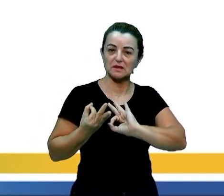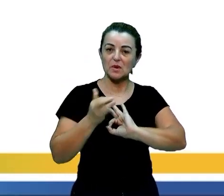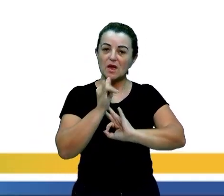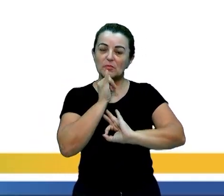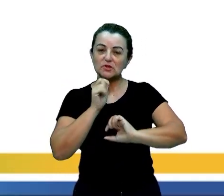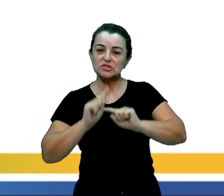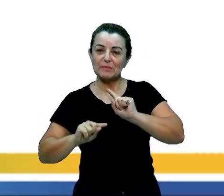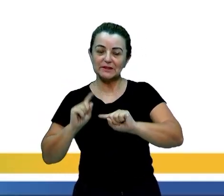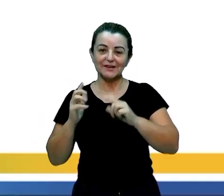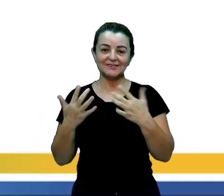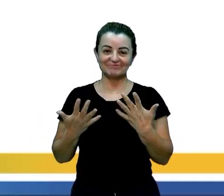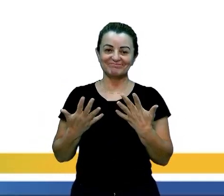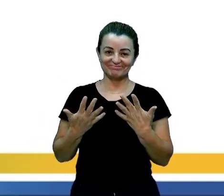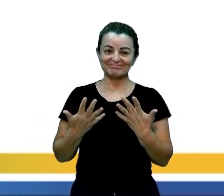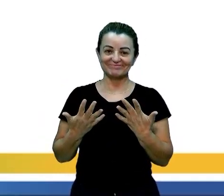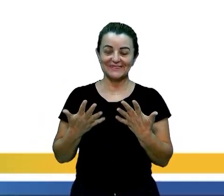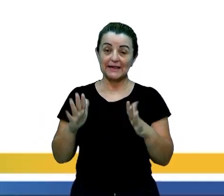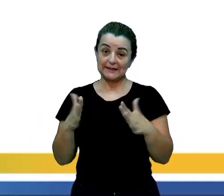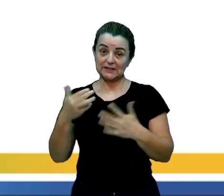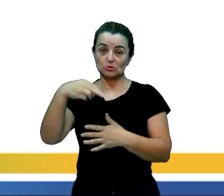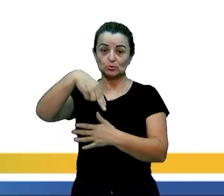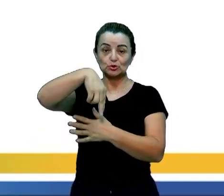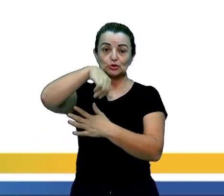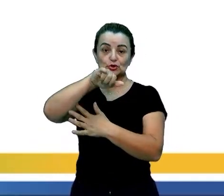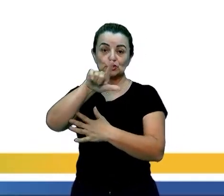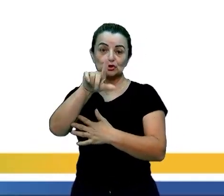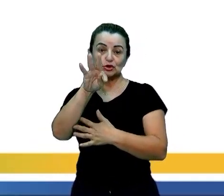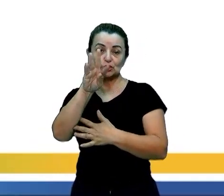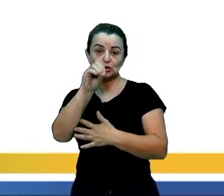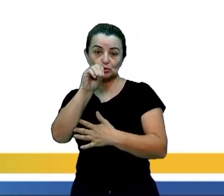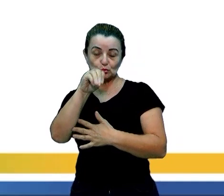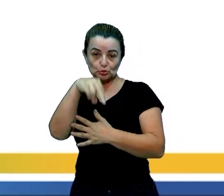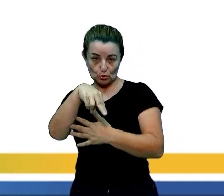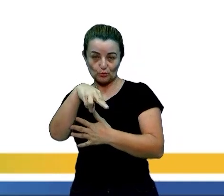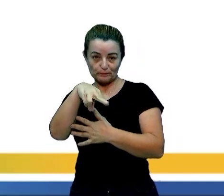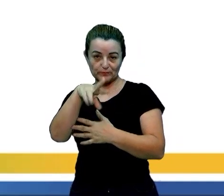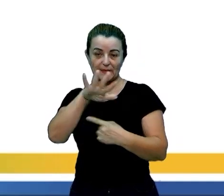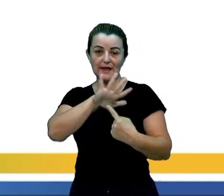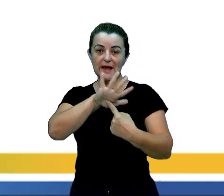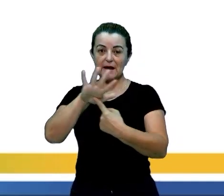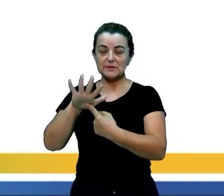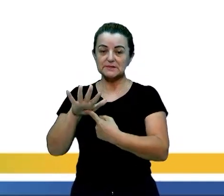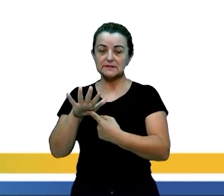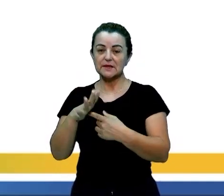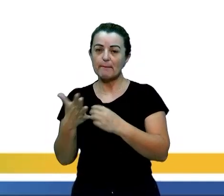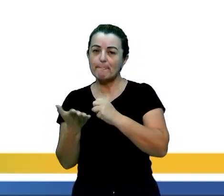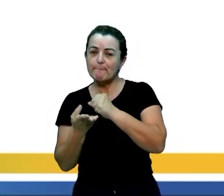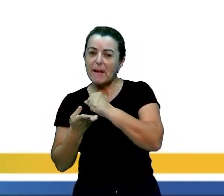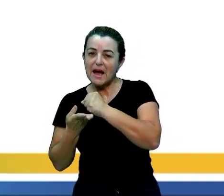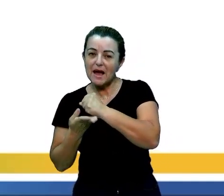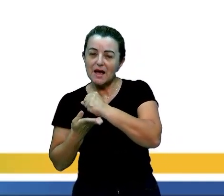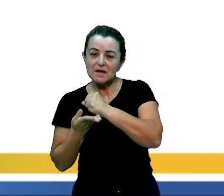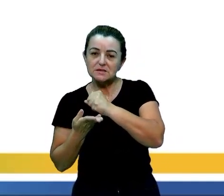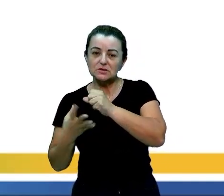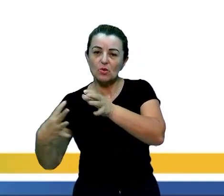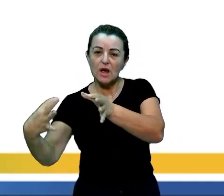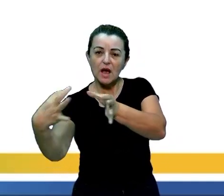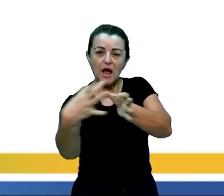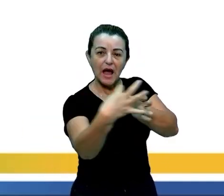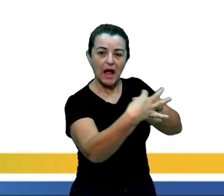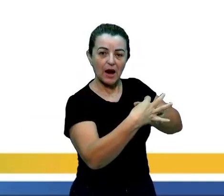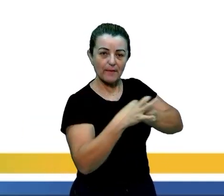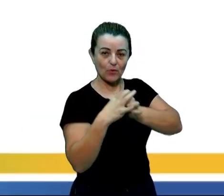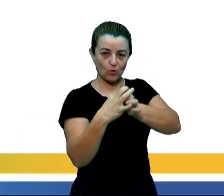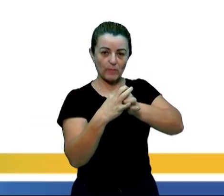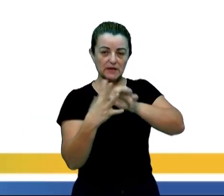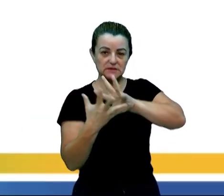maneira nenhuma. Então, Milton Santos ele coloca em sua obra que basicamente, a globalização ela é composta por essas